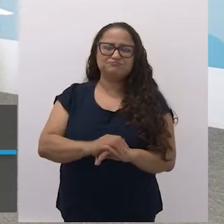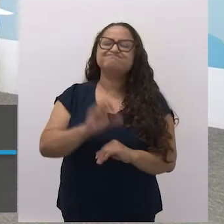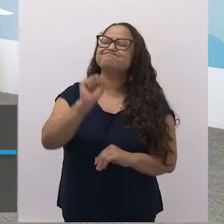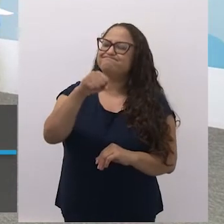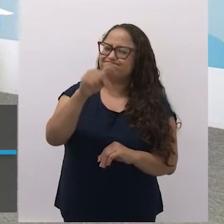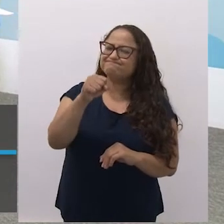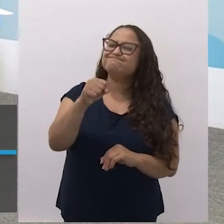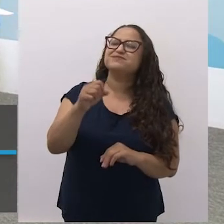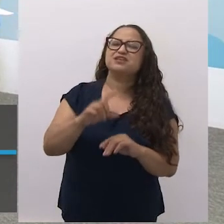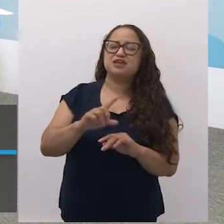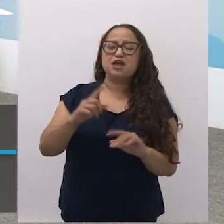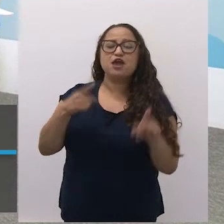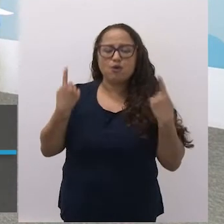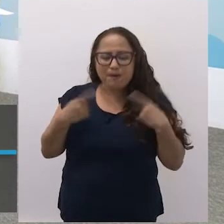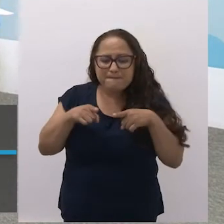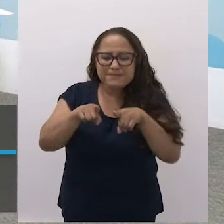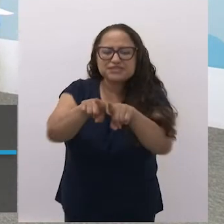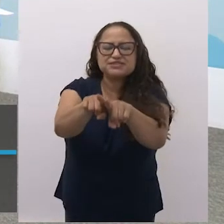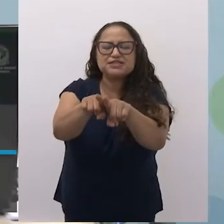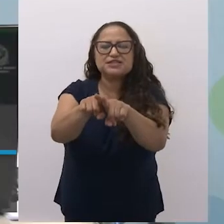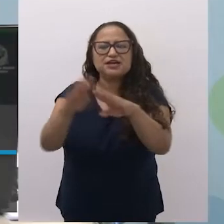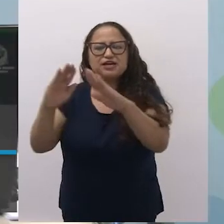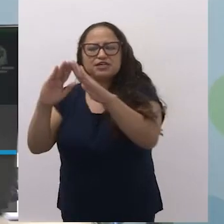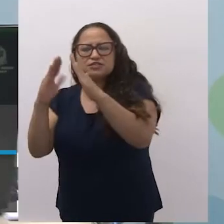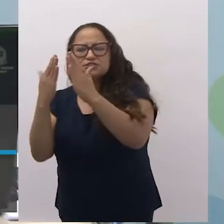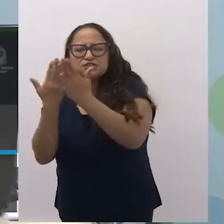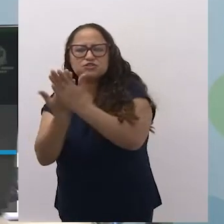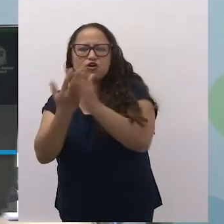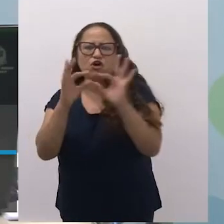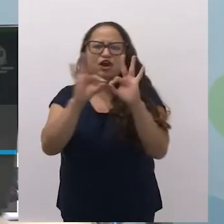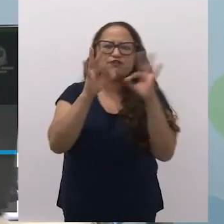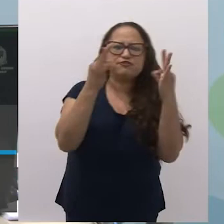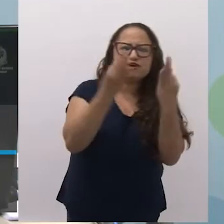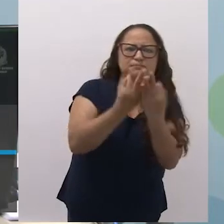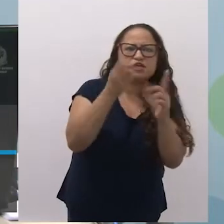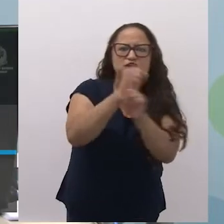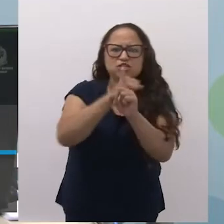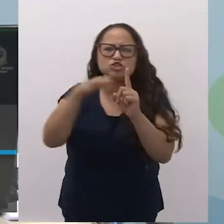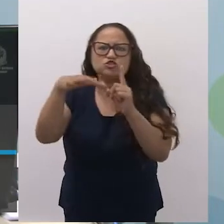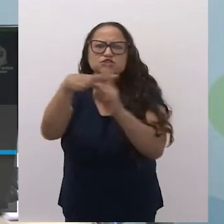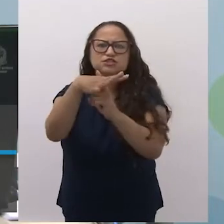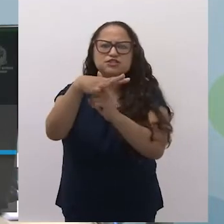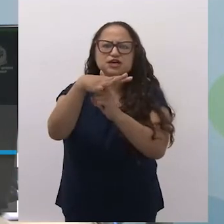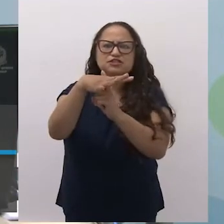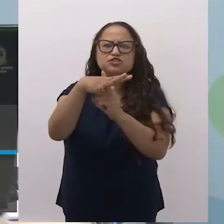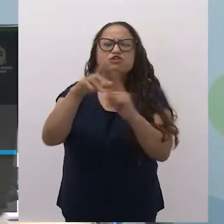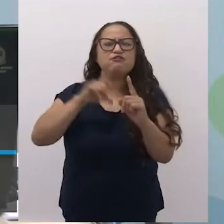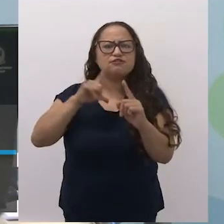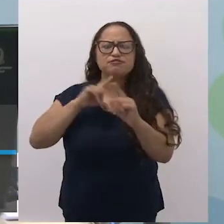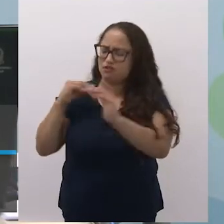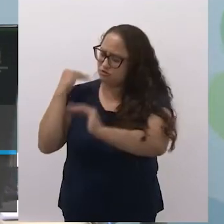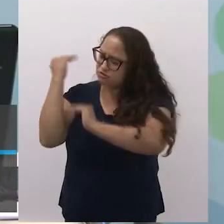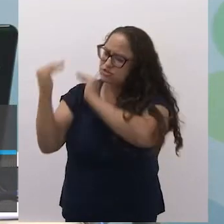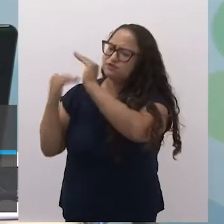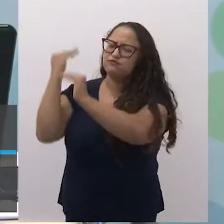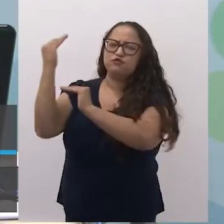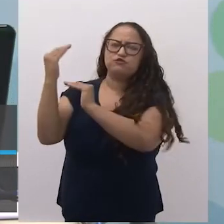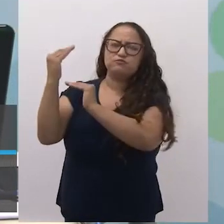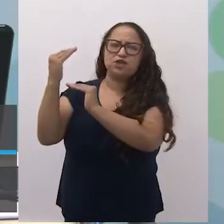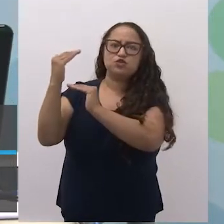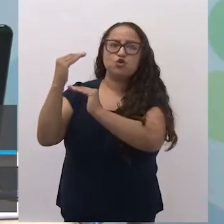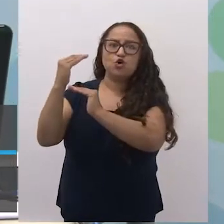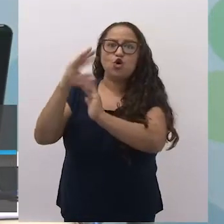uma parceria entre escola, família, sociedade como um todo, que leve a um desenvolvimento mais integral e